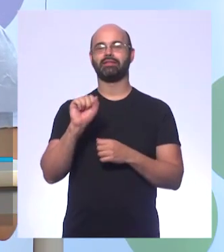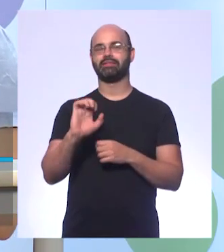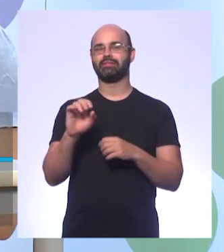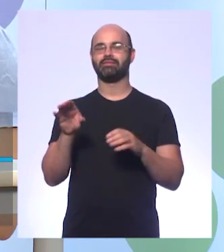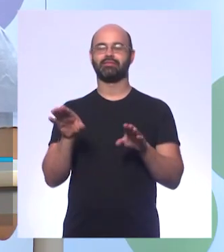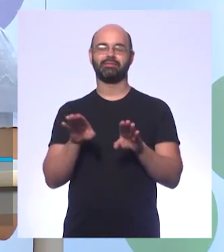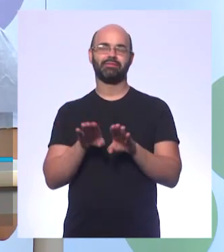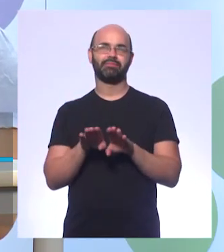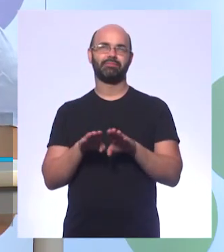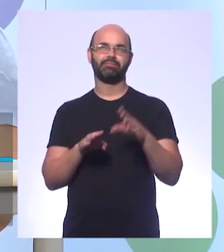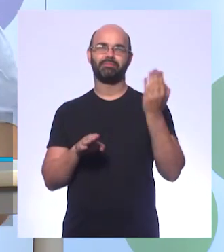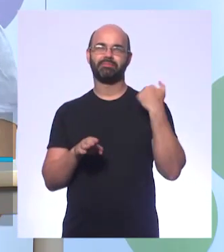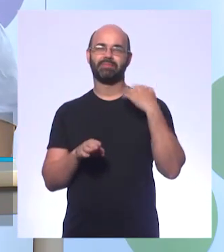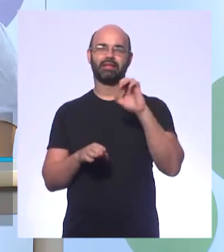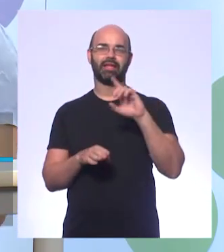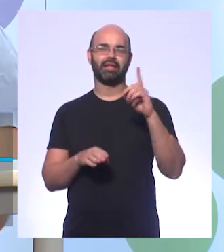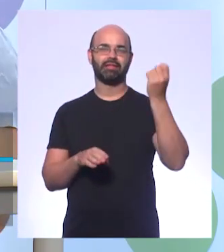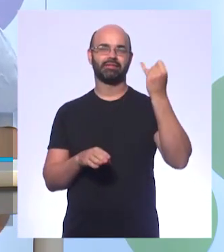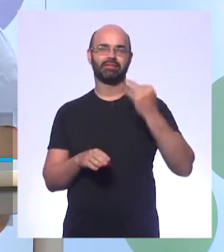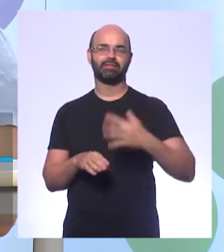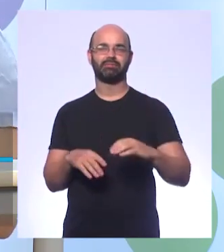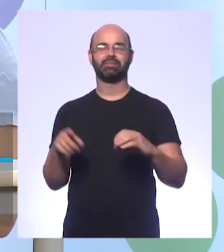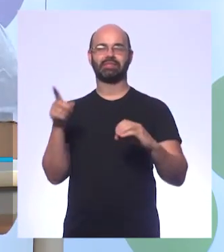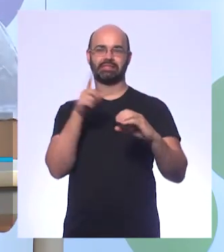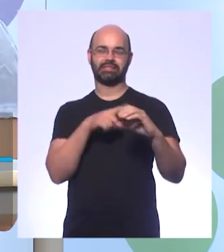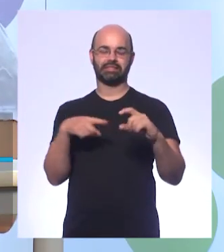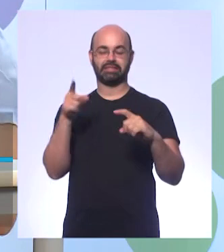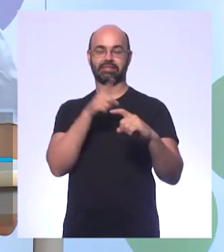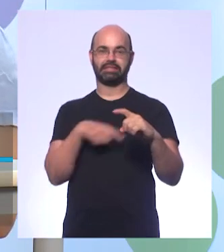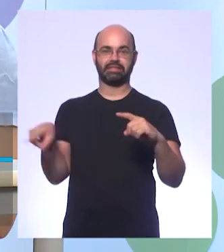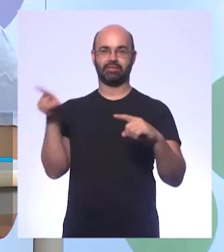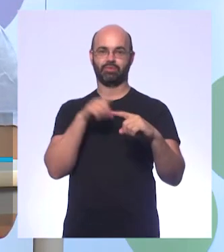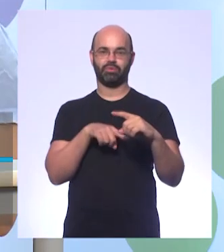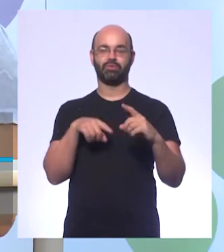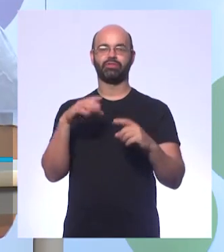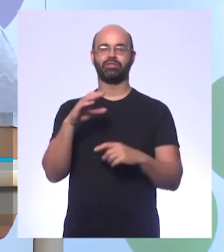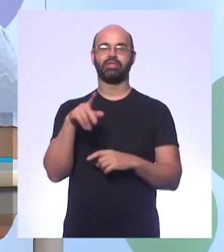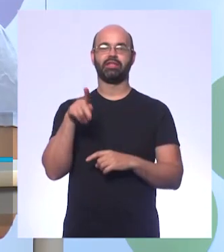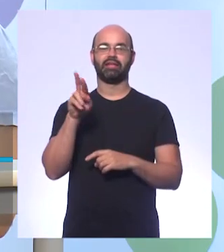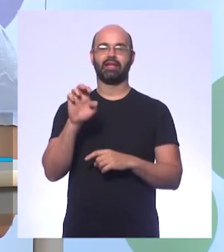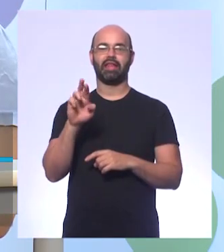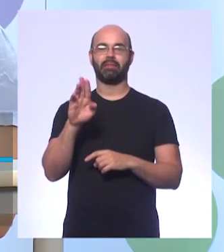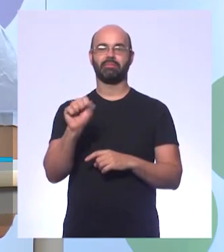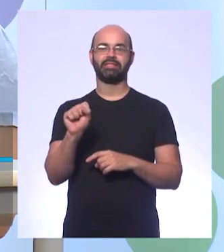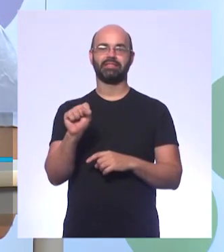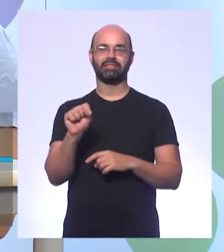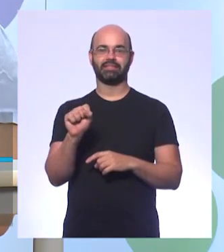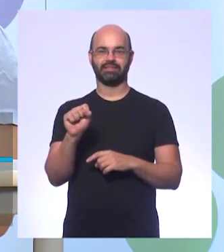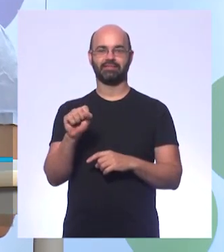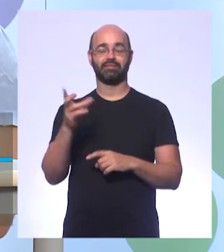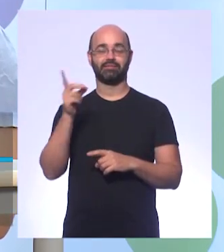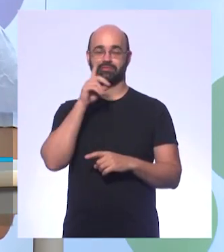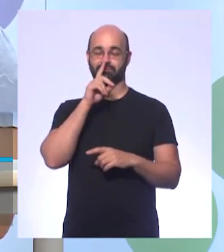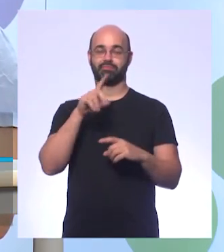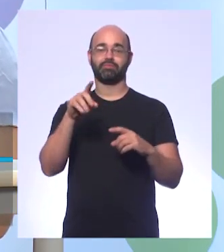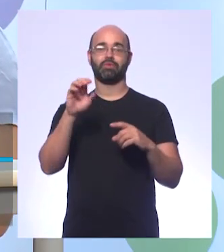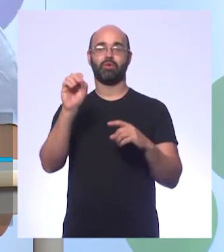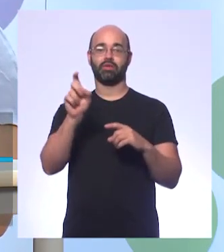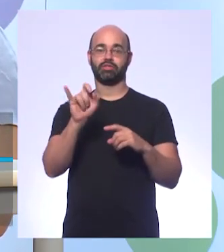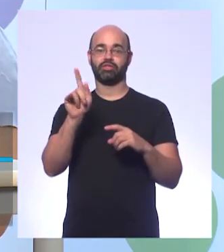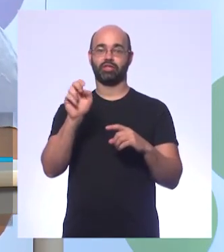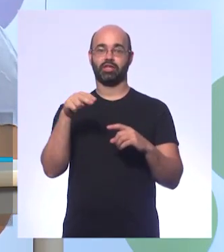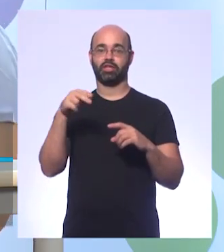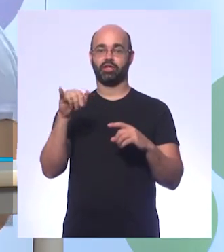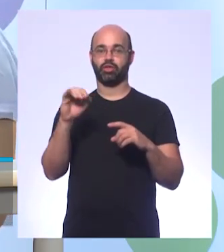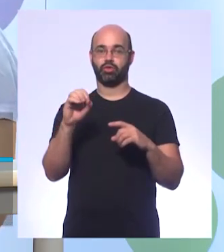a parte do ciclo de Krebs, então você vai ter a importância do oxigênio, né, que vai estar entrando aí na